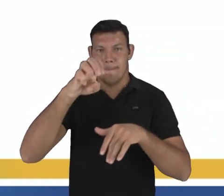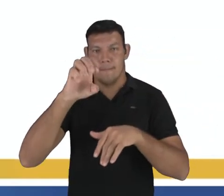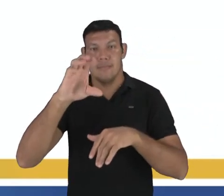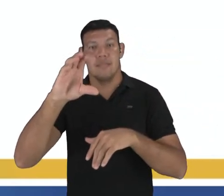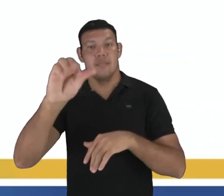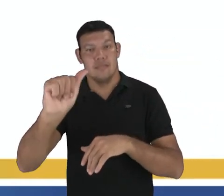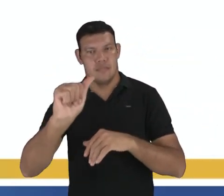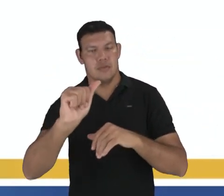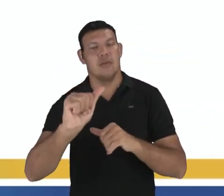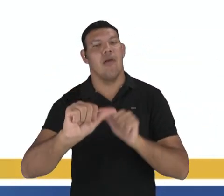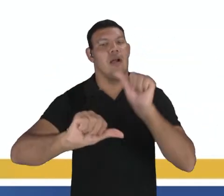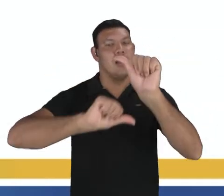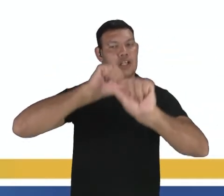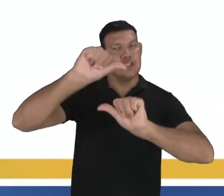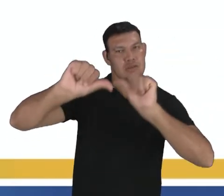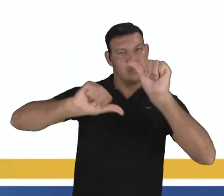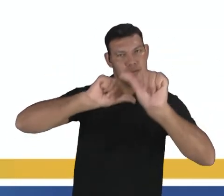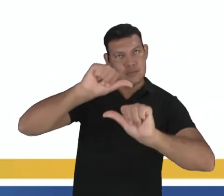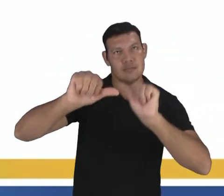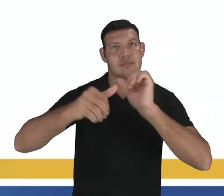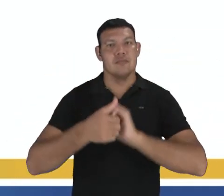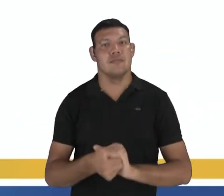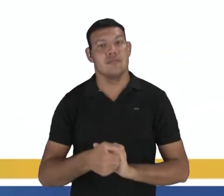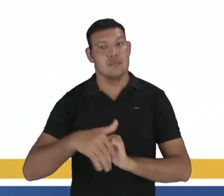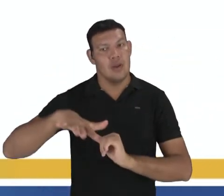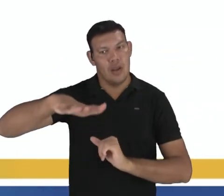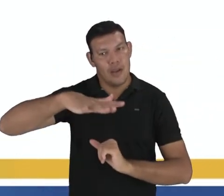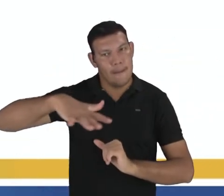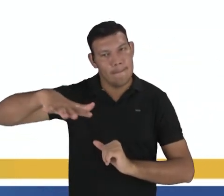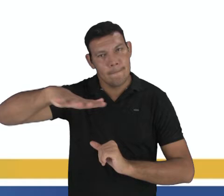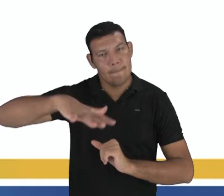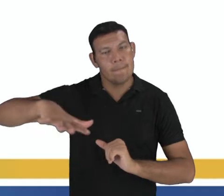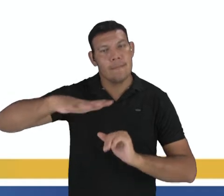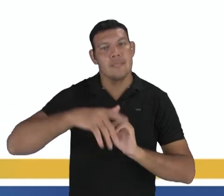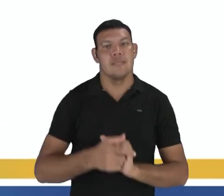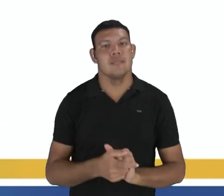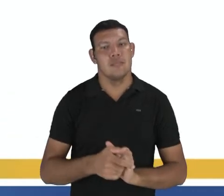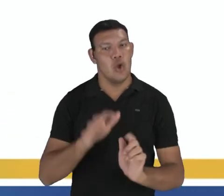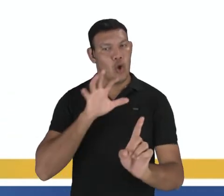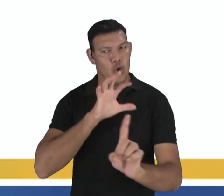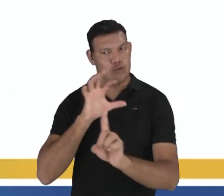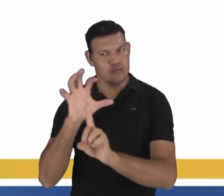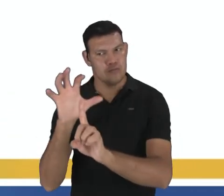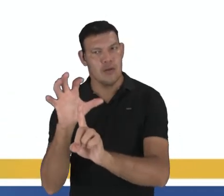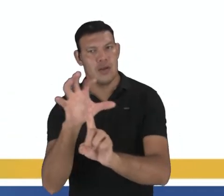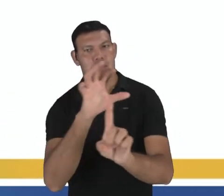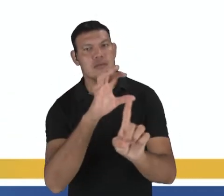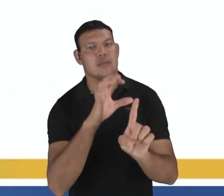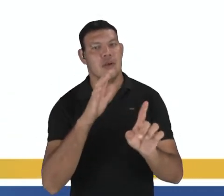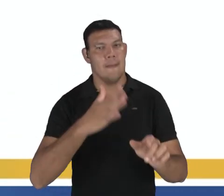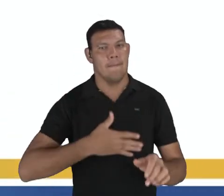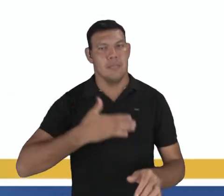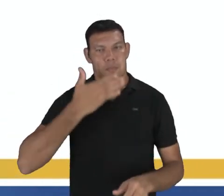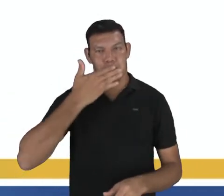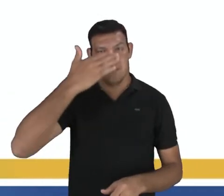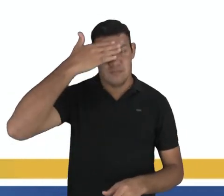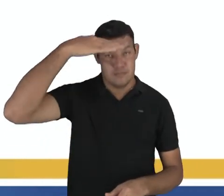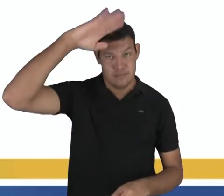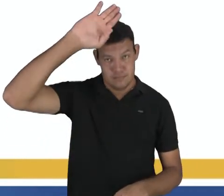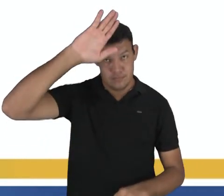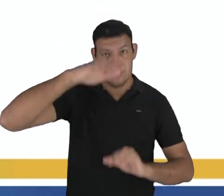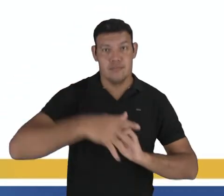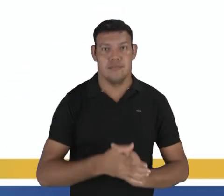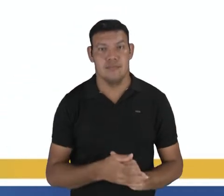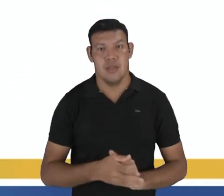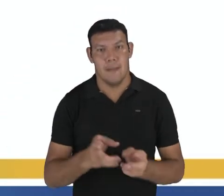voltar, transformando aí a questão, a região, para sofrer grande influência, né, muçulmana. Tanto que a gente